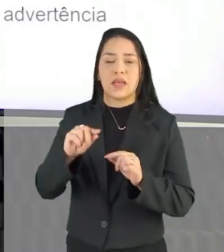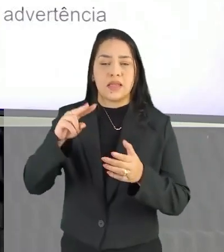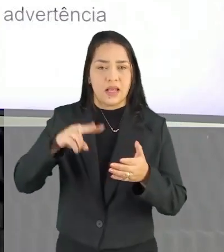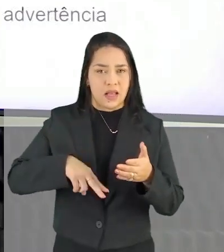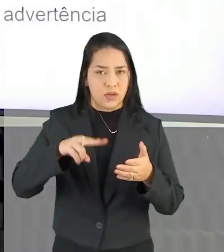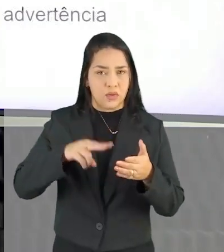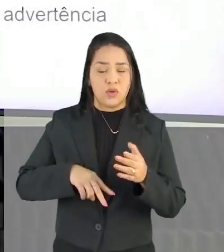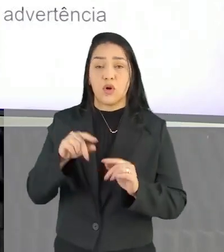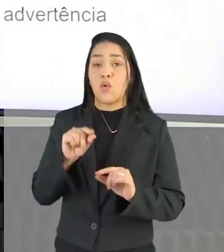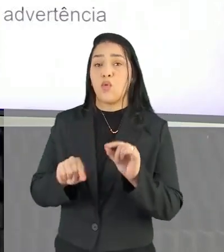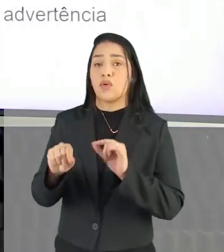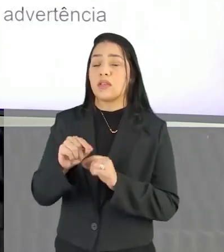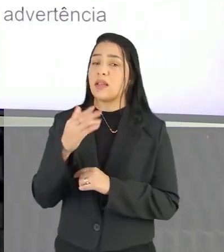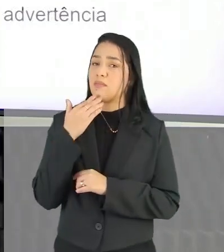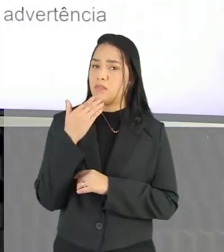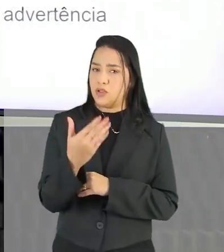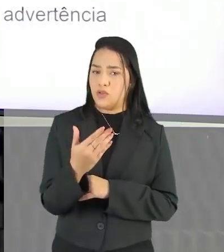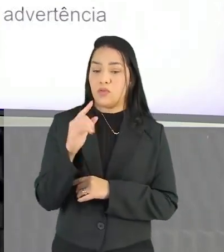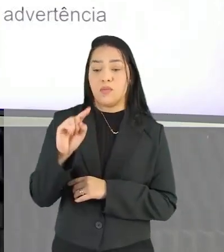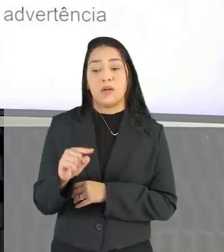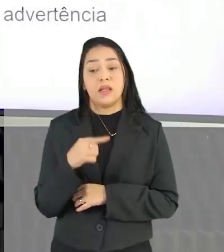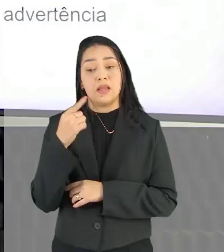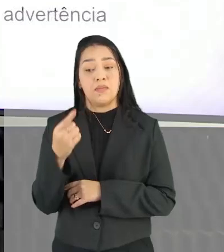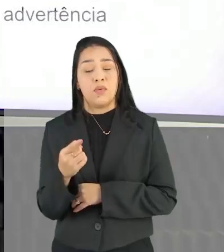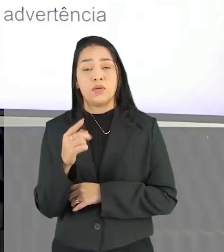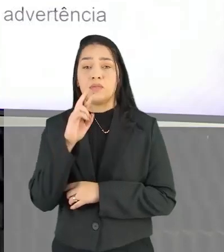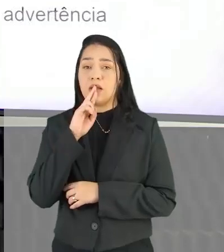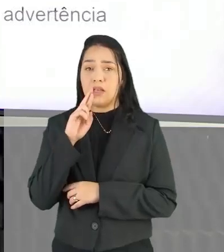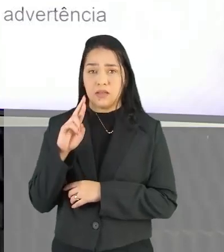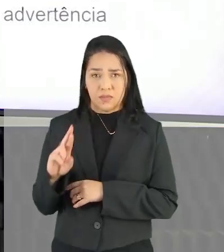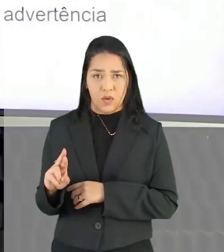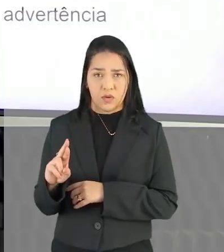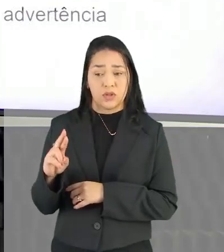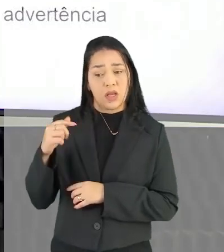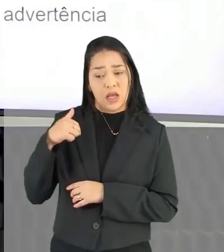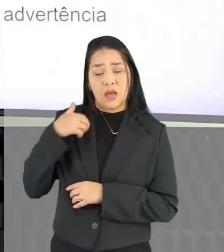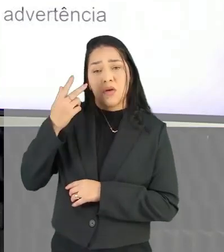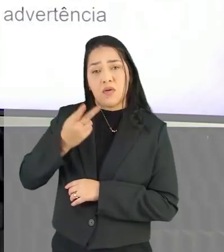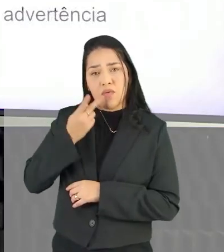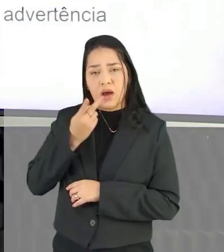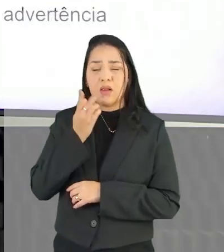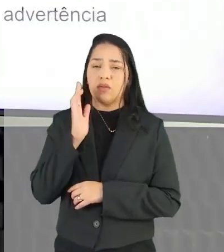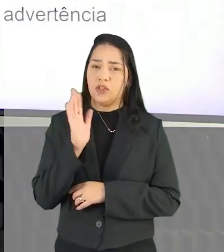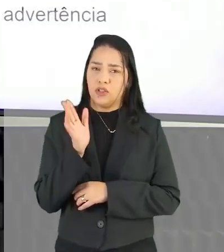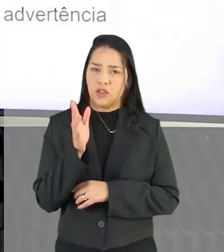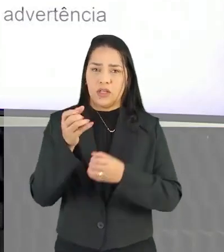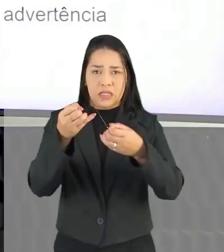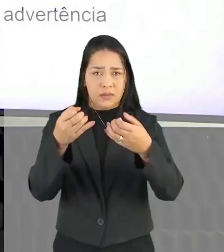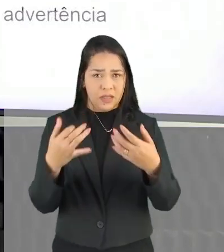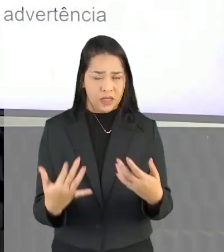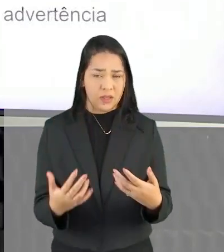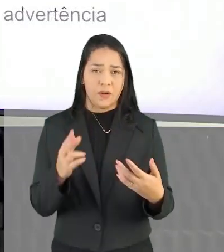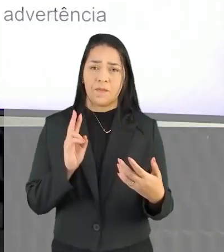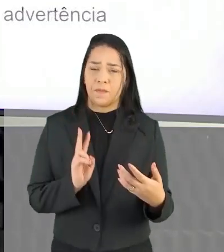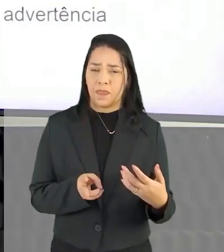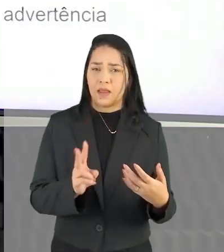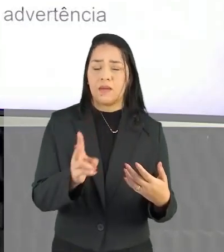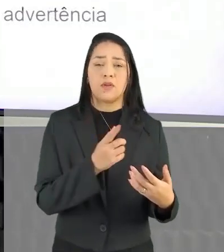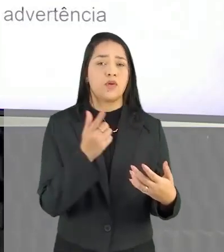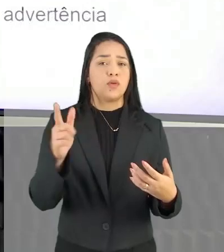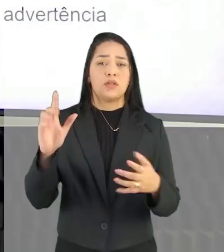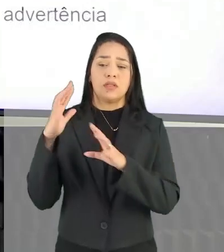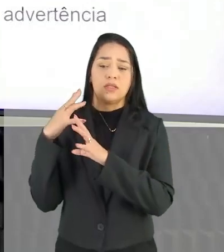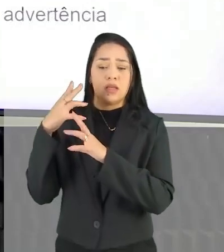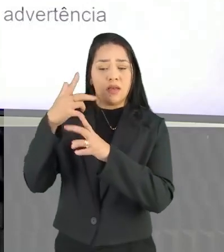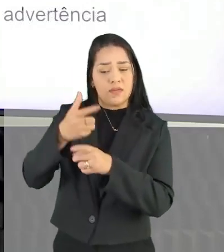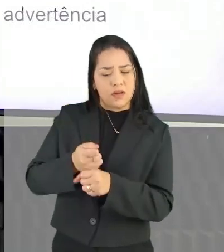ver o que o enunciado está pedindo para depois a gente ir para a resposta. Novamente, eu afirmo, conforme eu já vinha falando com vocês nas nossas outras